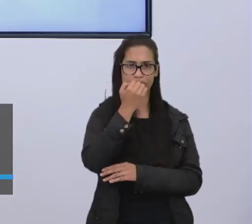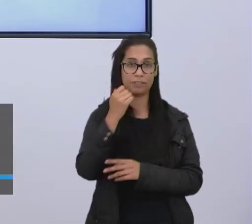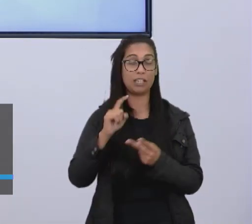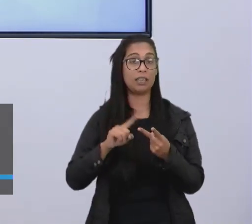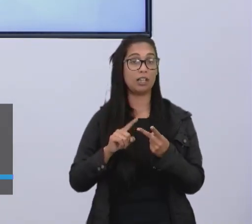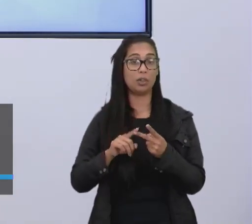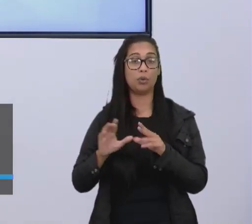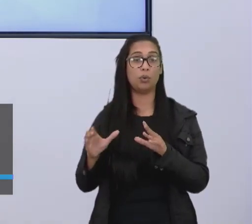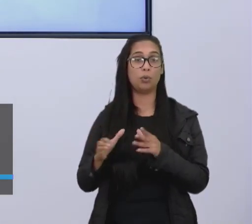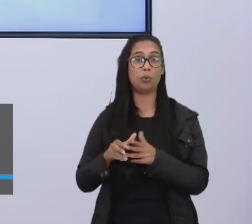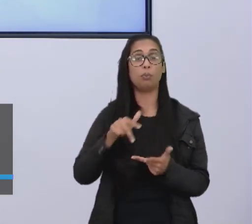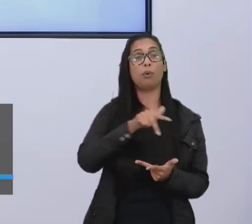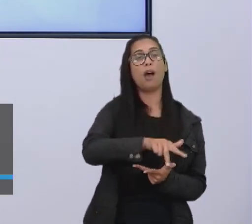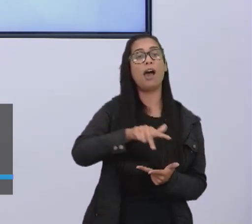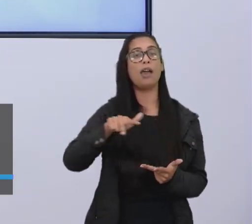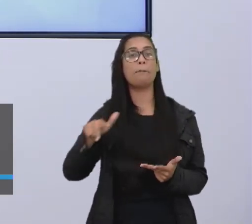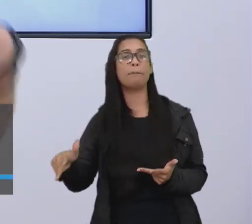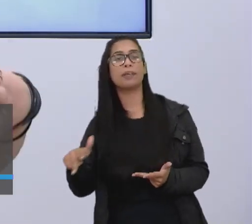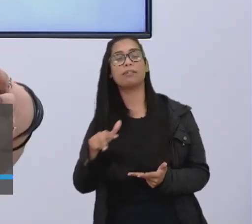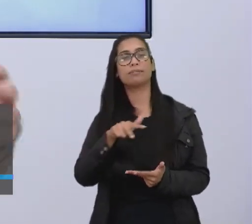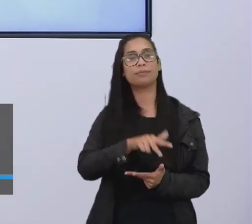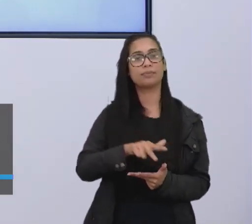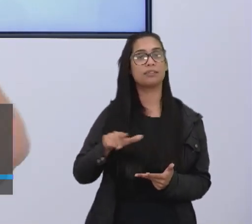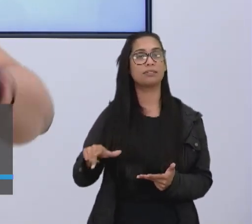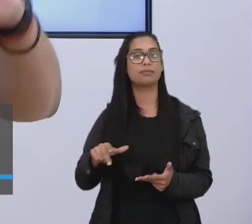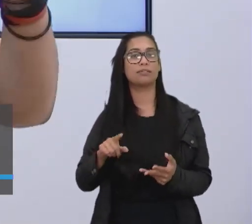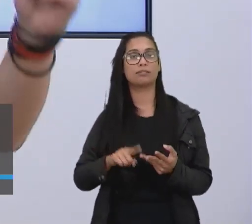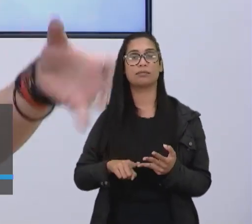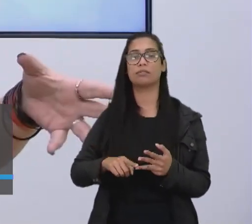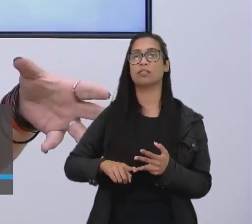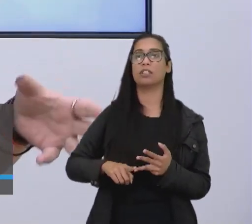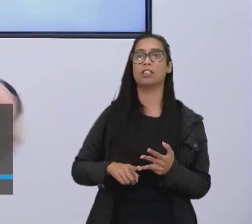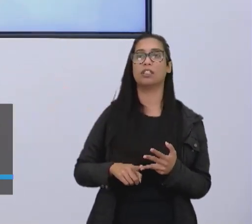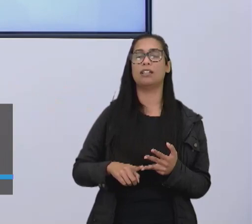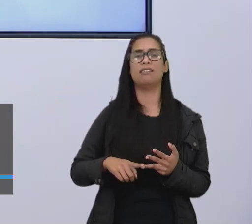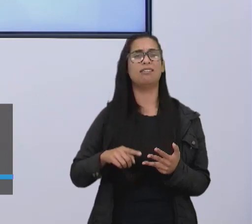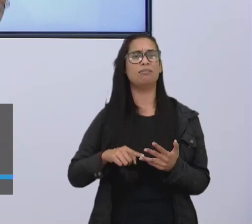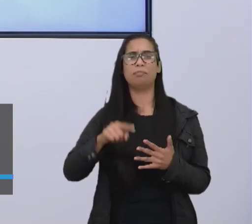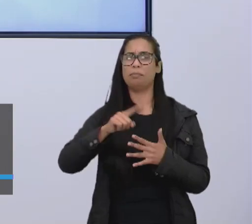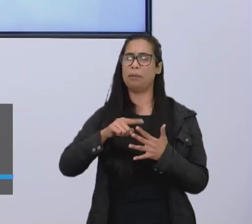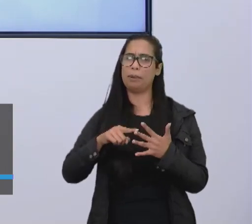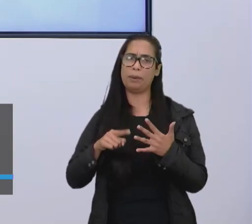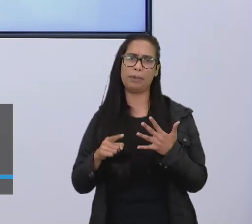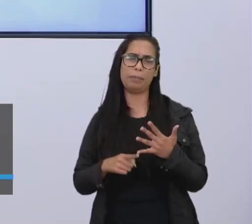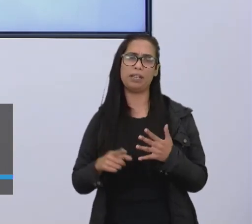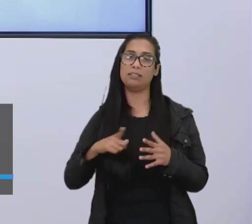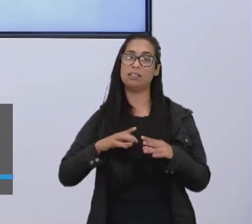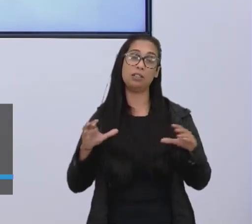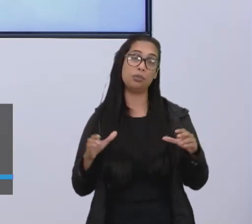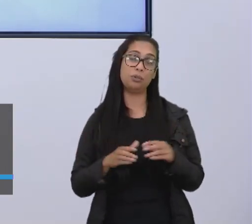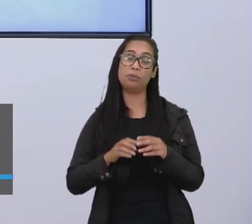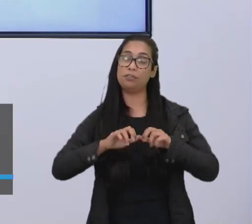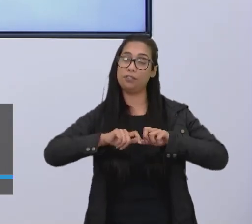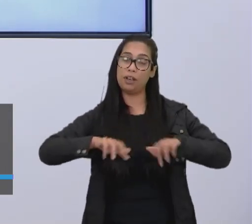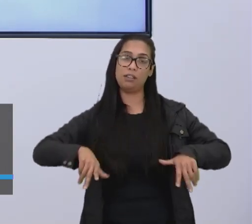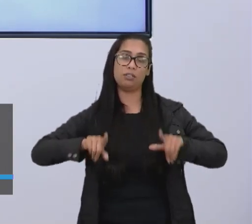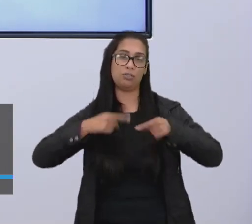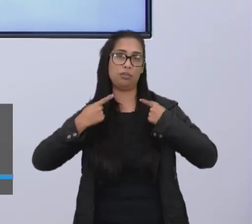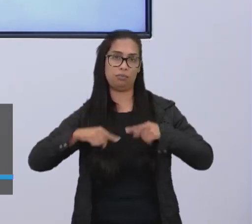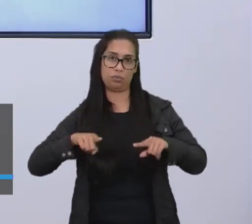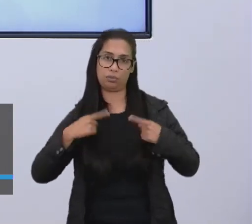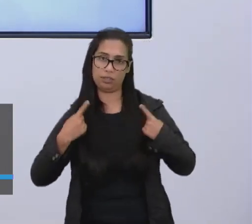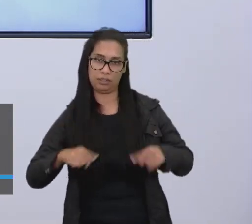o grupo da galera do rap, você tem o grupo da galera do reggae, você tem o grupo da galera do metal, enfim... Esses grupos,